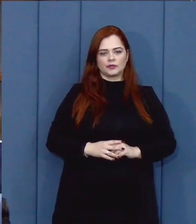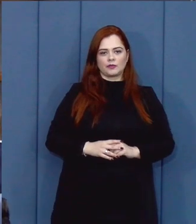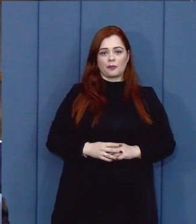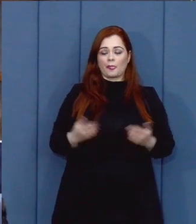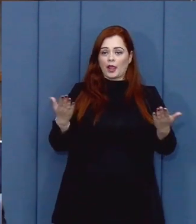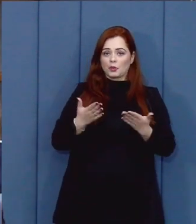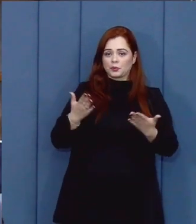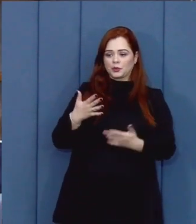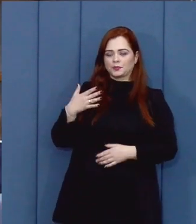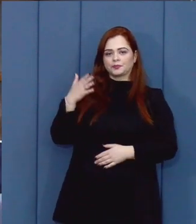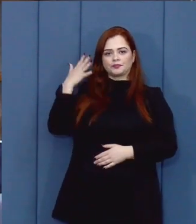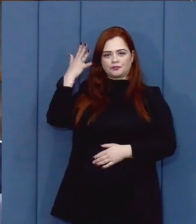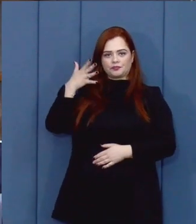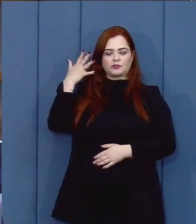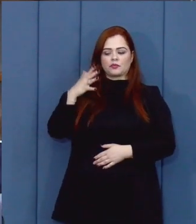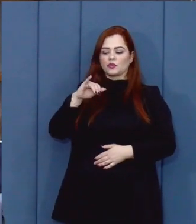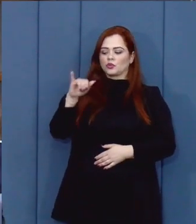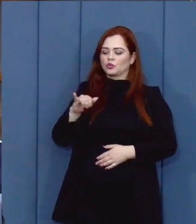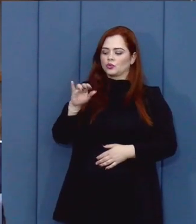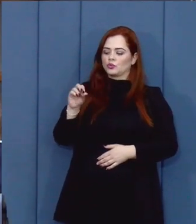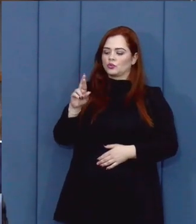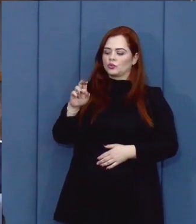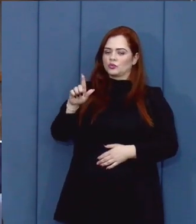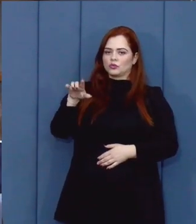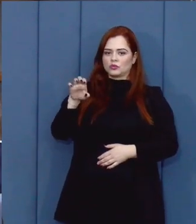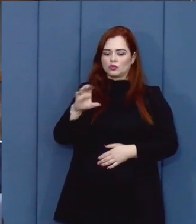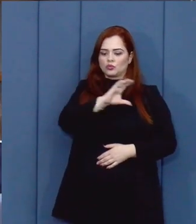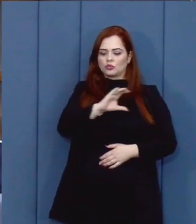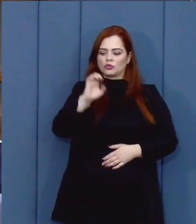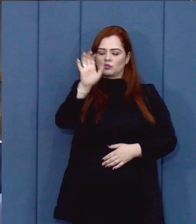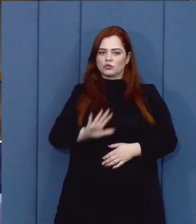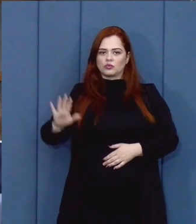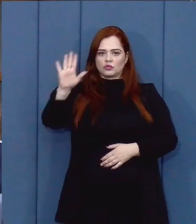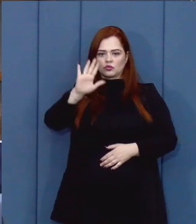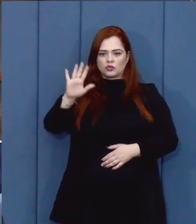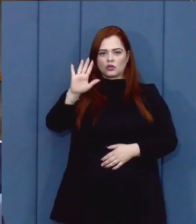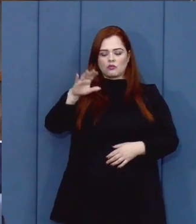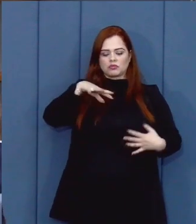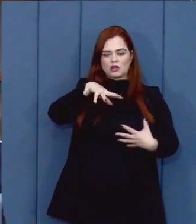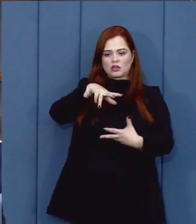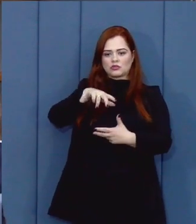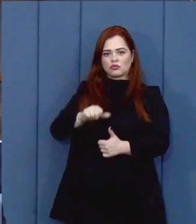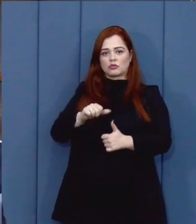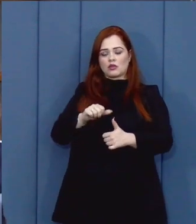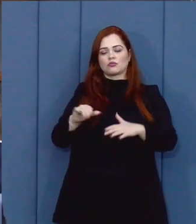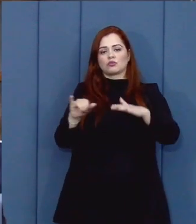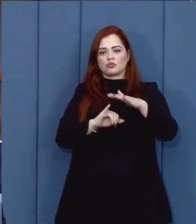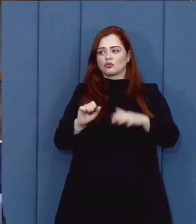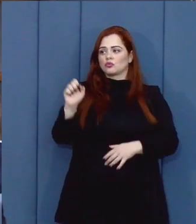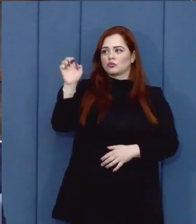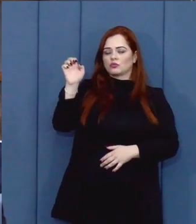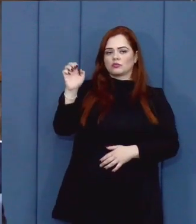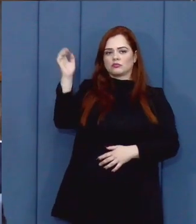Com a palavra, o senhor Jorge Antônio da Paz Cruz, coordenador-geral de Articulação Internacional do Instituto Nacional